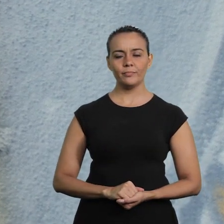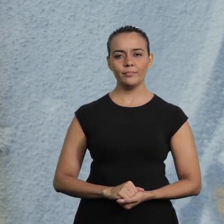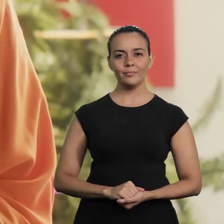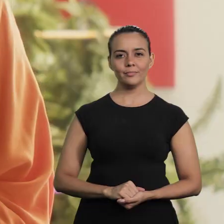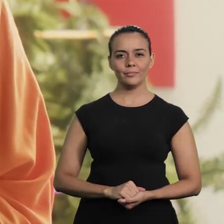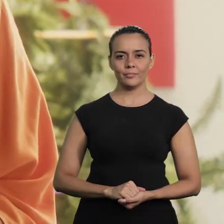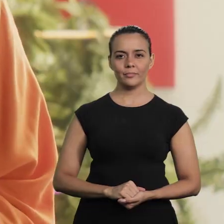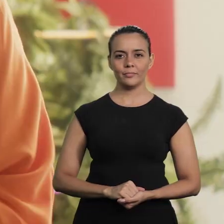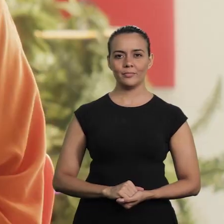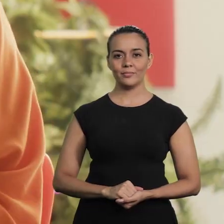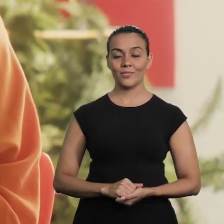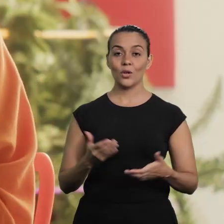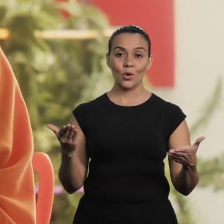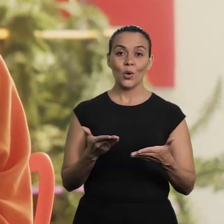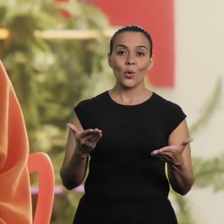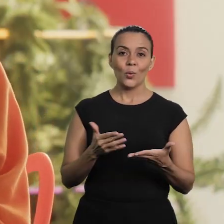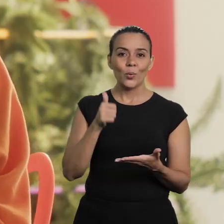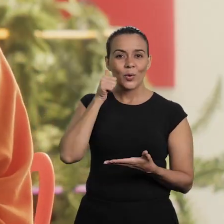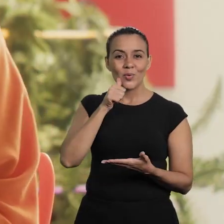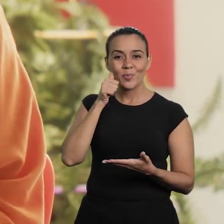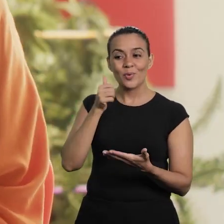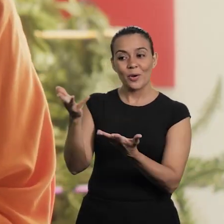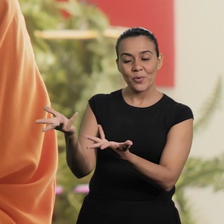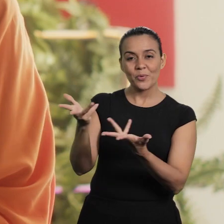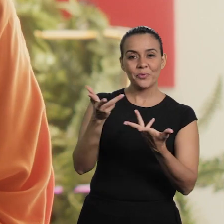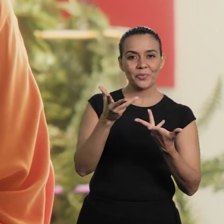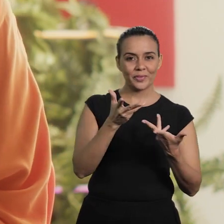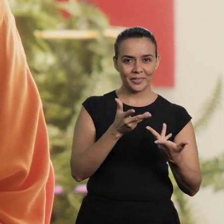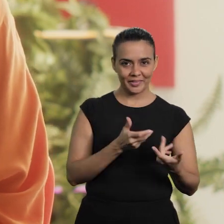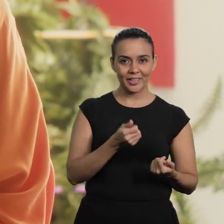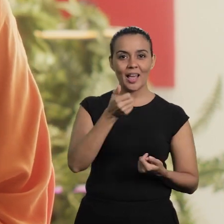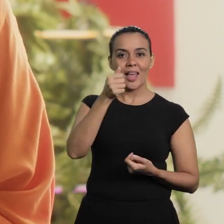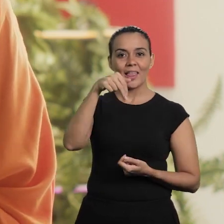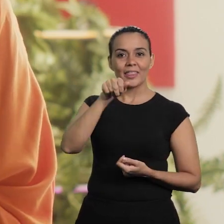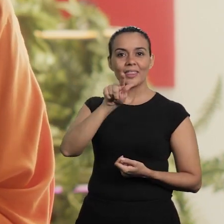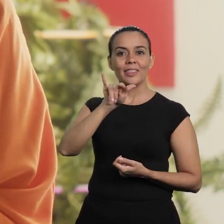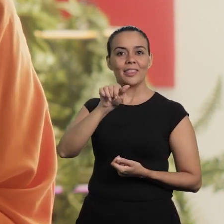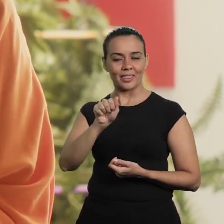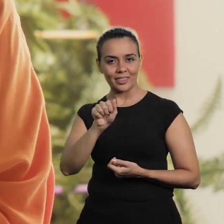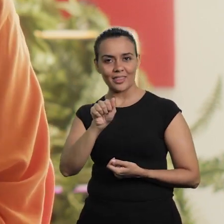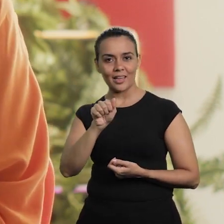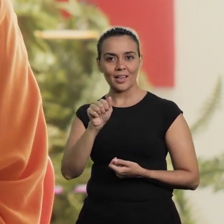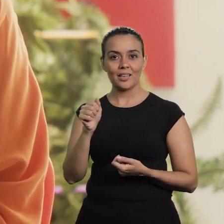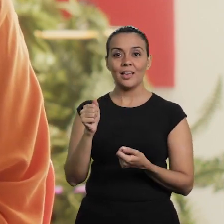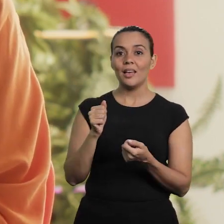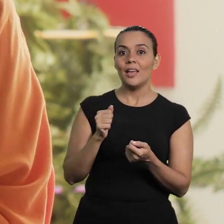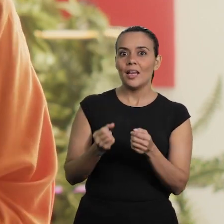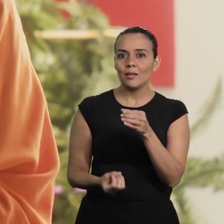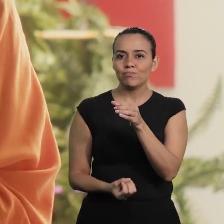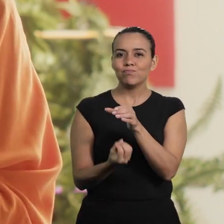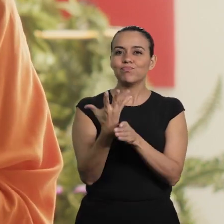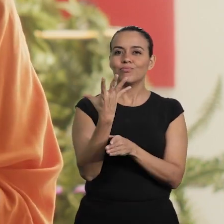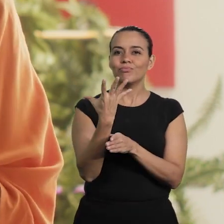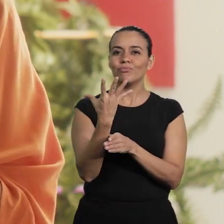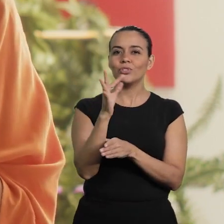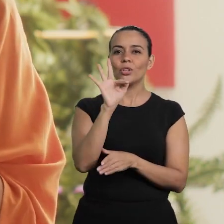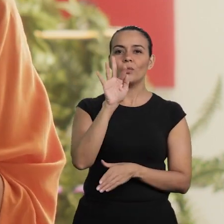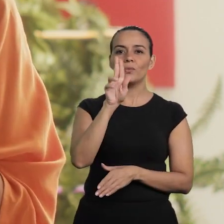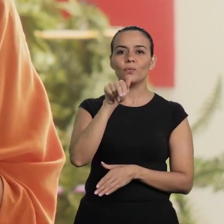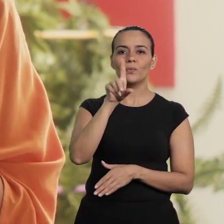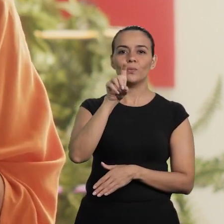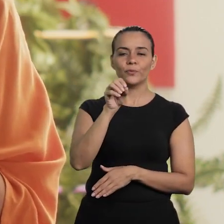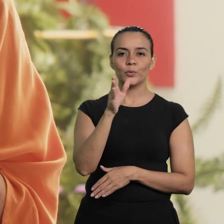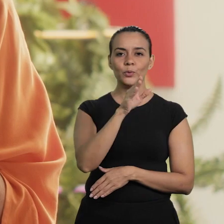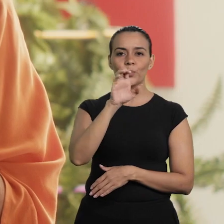Uma das nossas convidadas empreendedoras sociais é a Amalia Fischer, que criou o Fundo Elas. E o Fundo